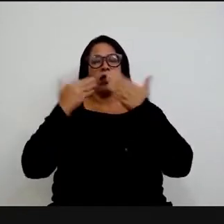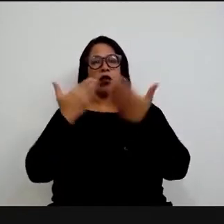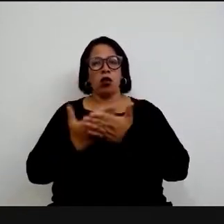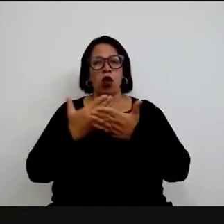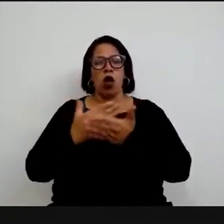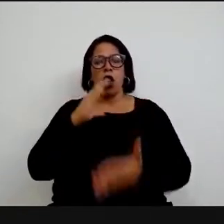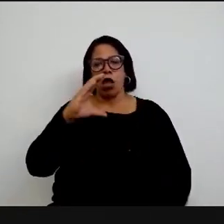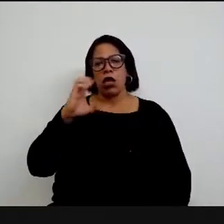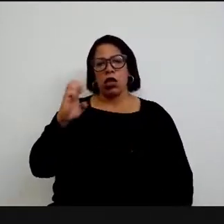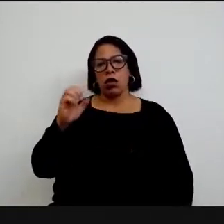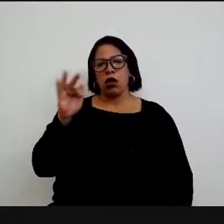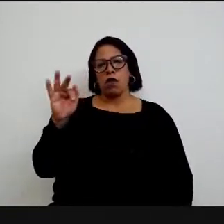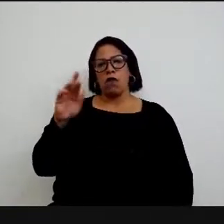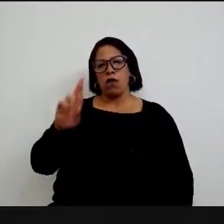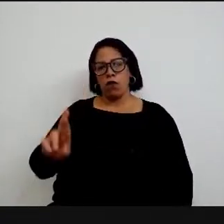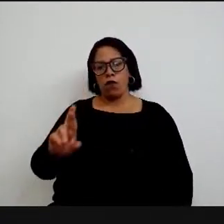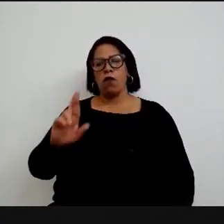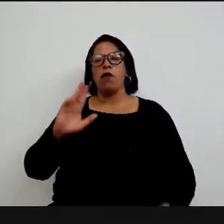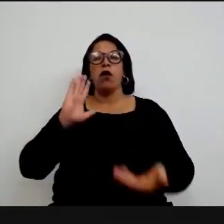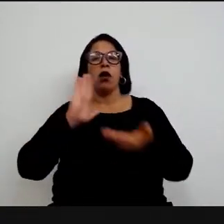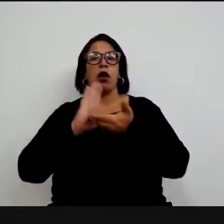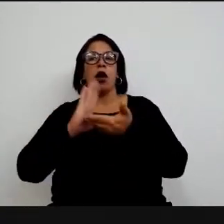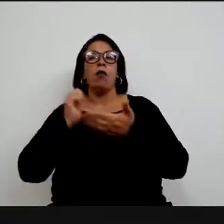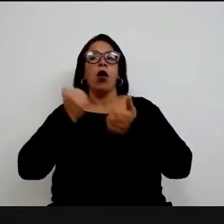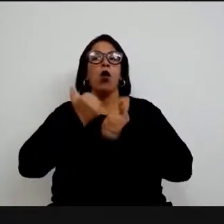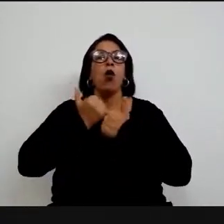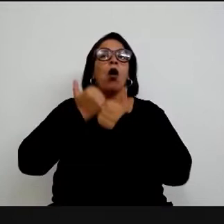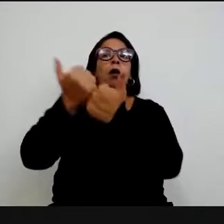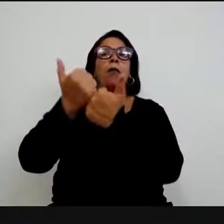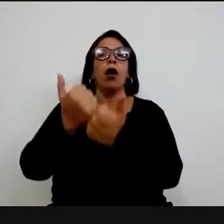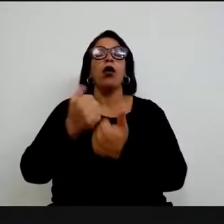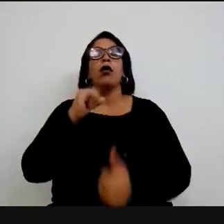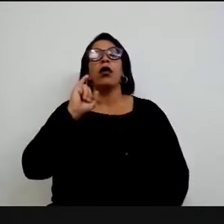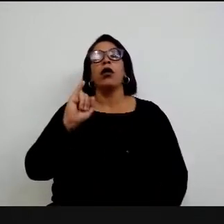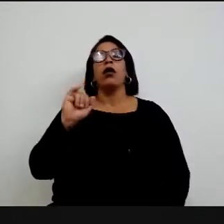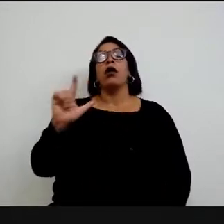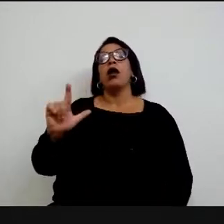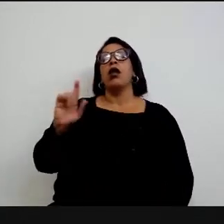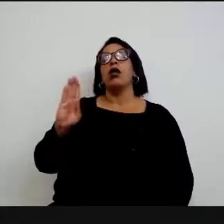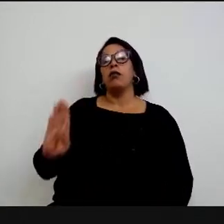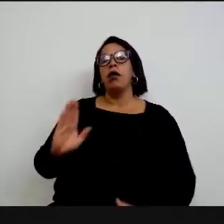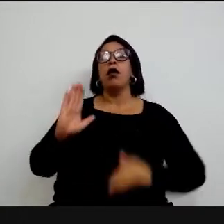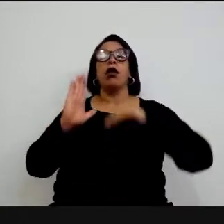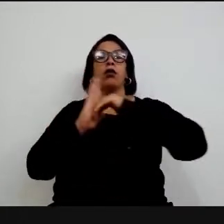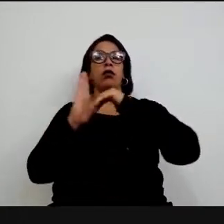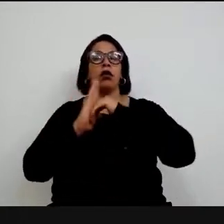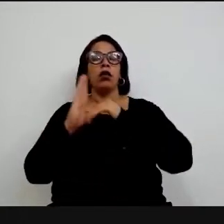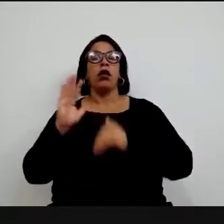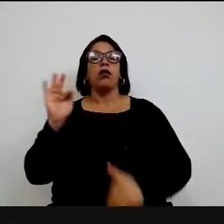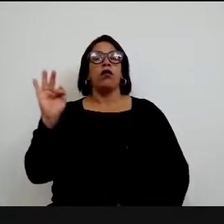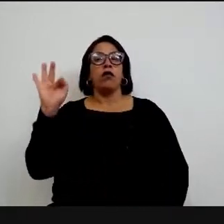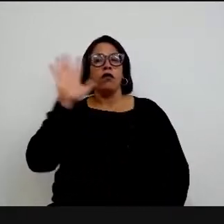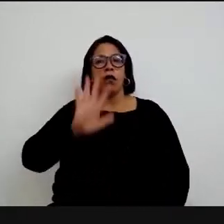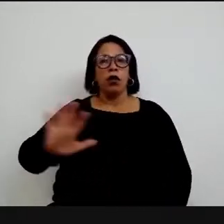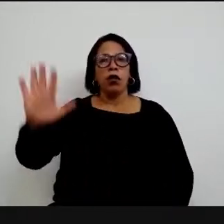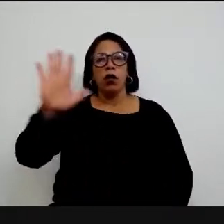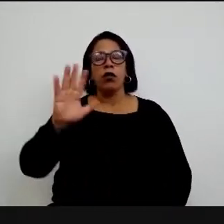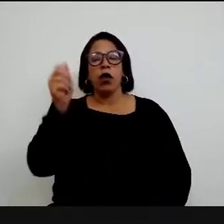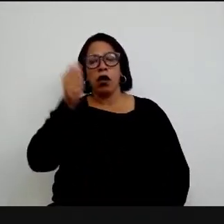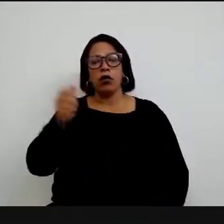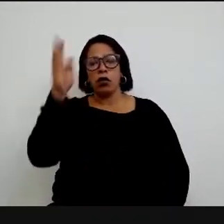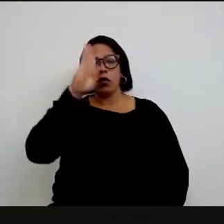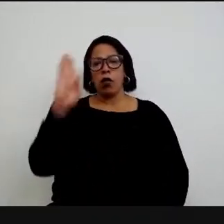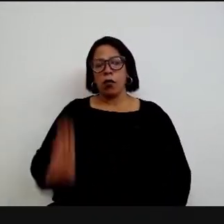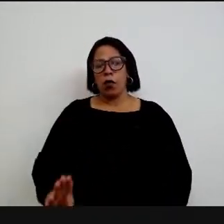Formação, Treinamento e Aperfeiçoamento da Câmara, com apoio do Instituto Legislativo Brasileiro, do Senado Federal, e da